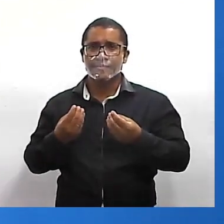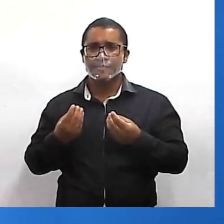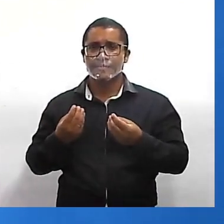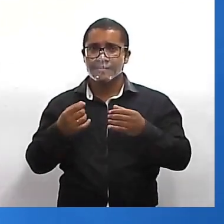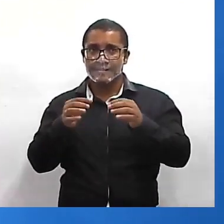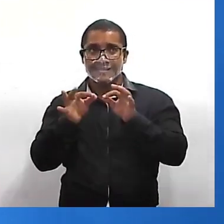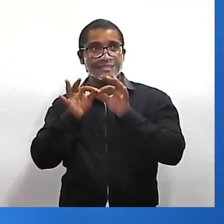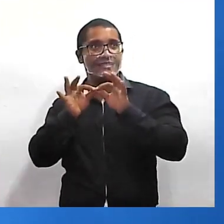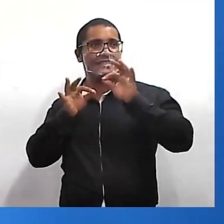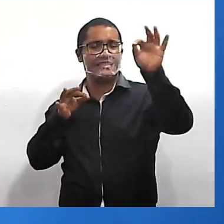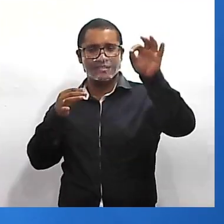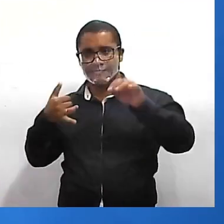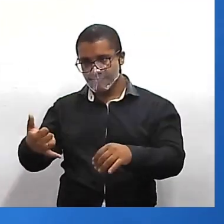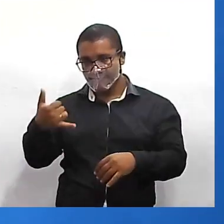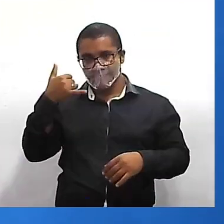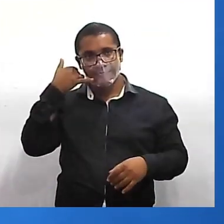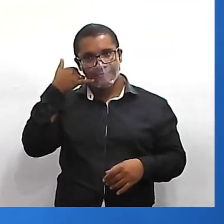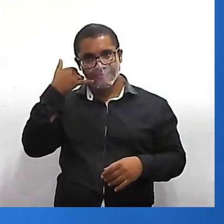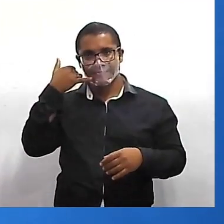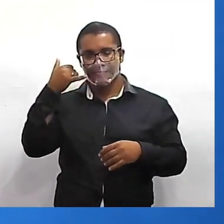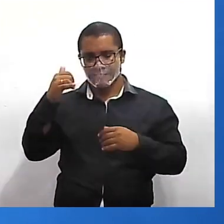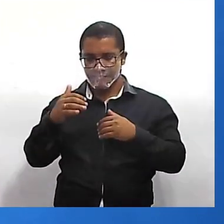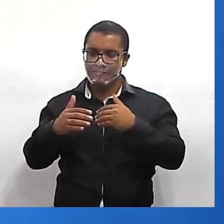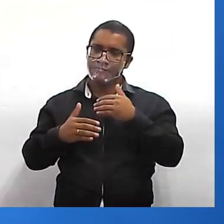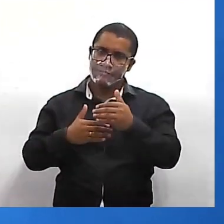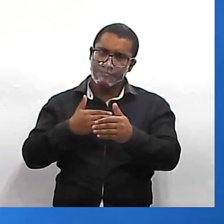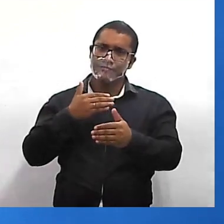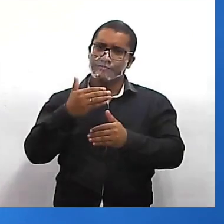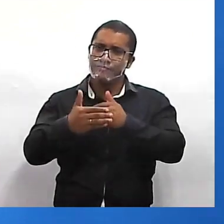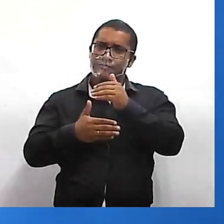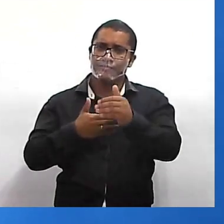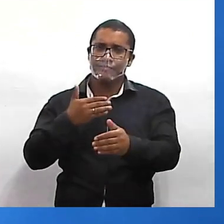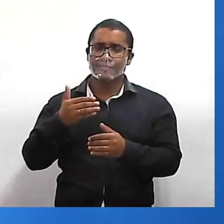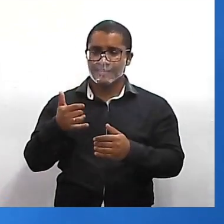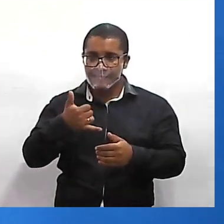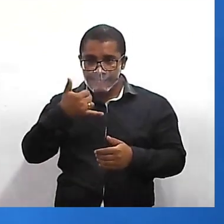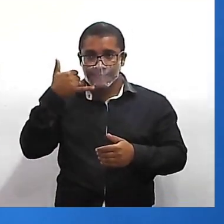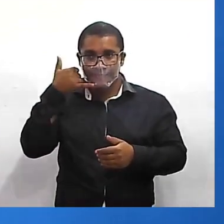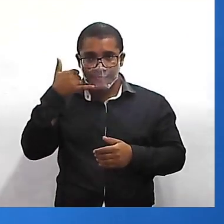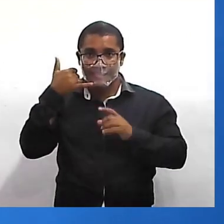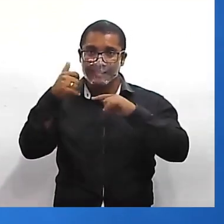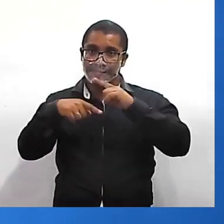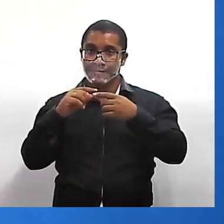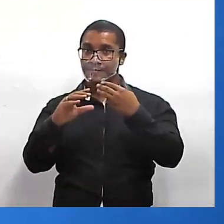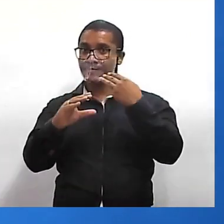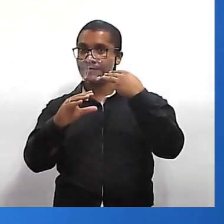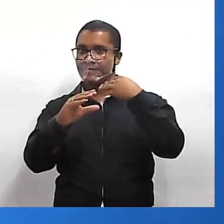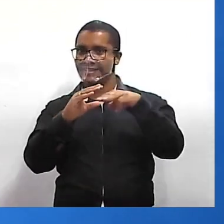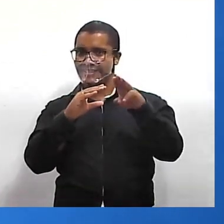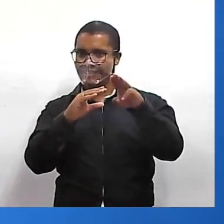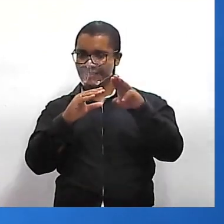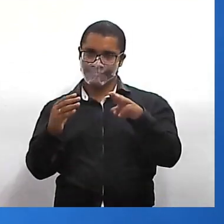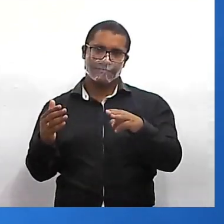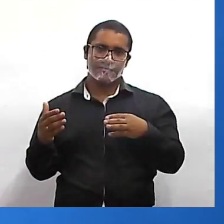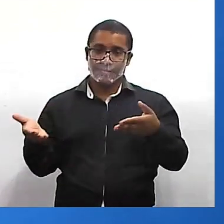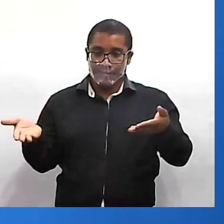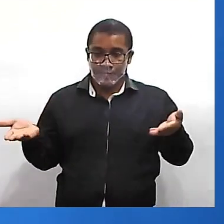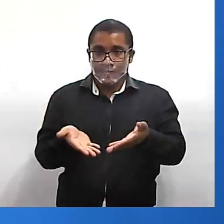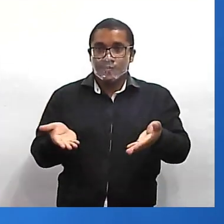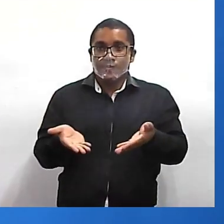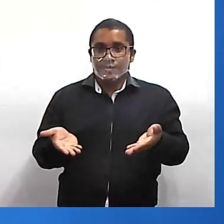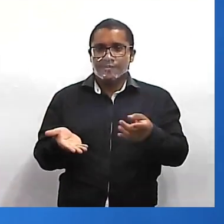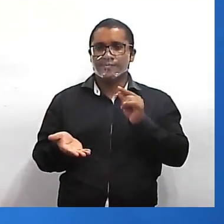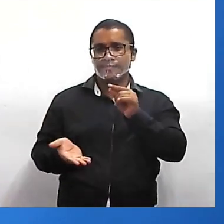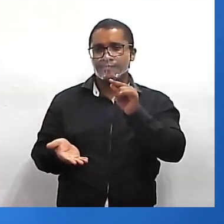à distância. Depois, ele passou, além da ligação, também mandar mensagens. E hoje, a gente tem,